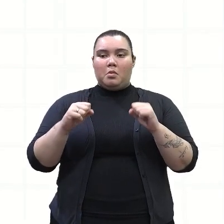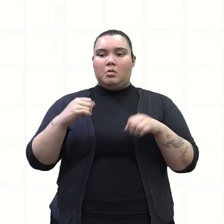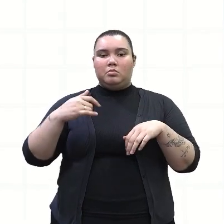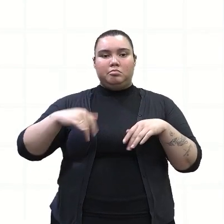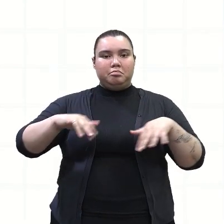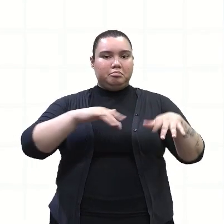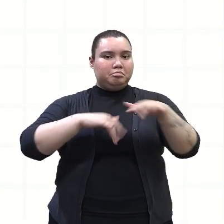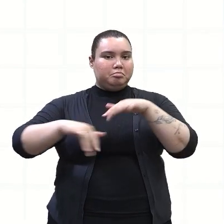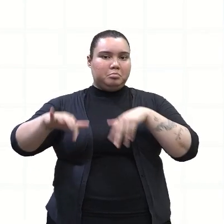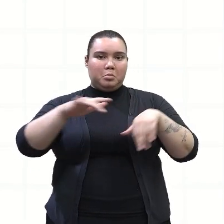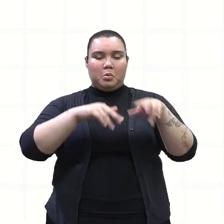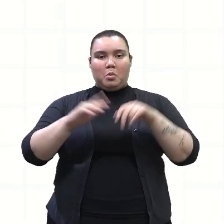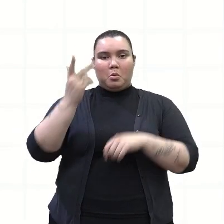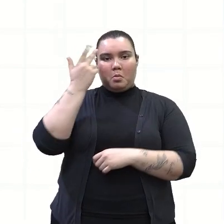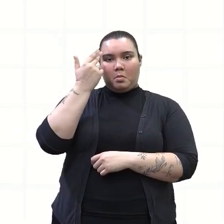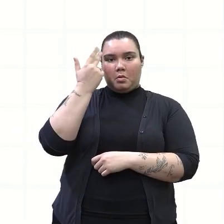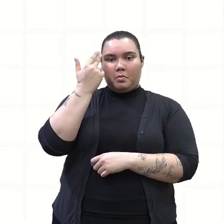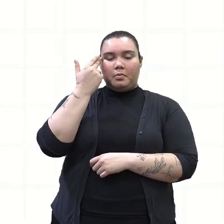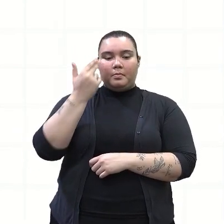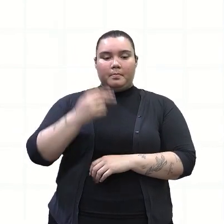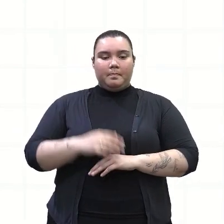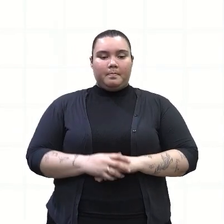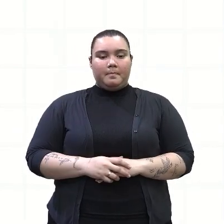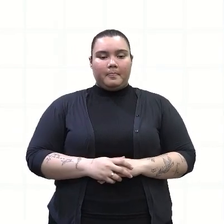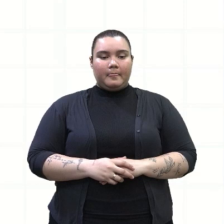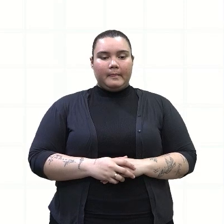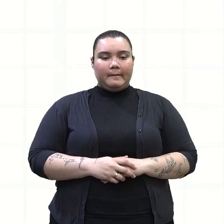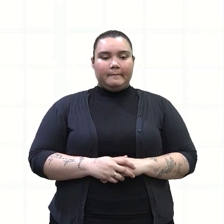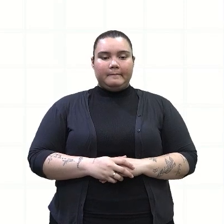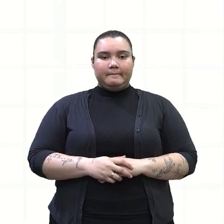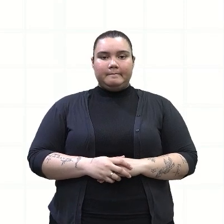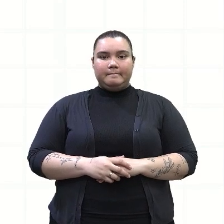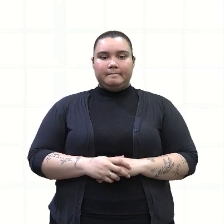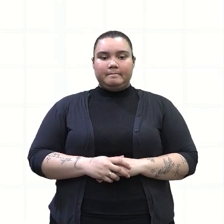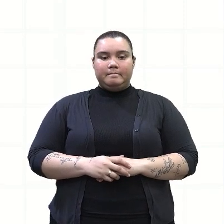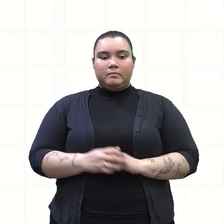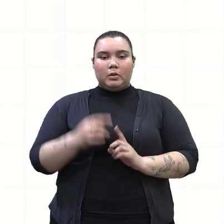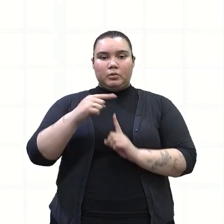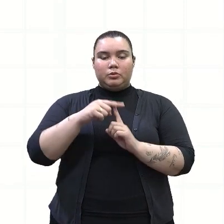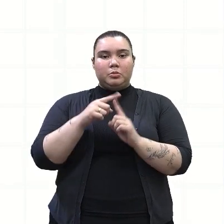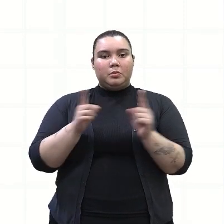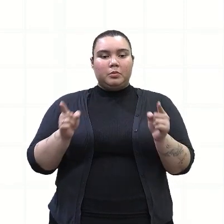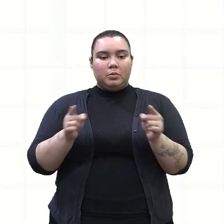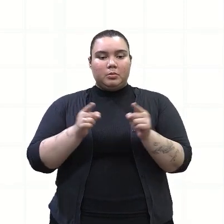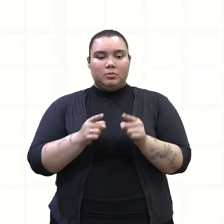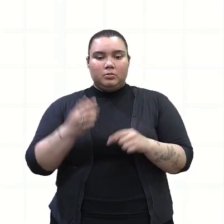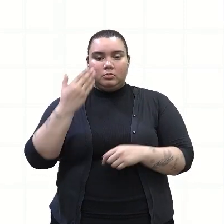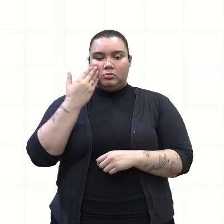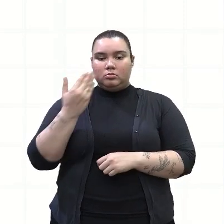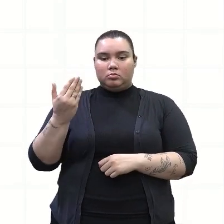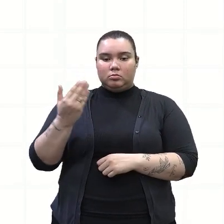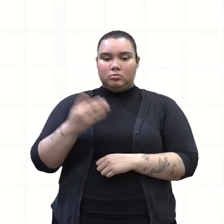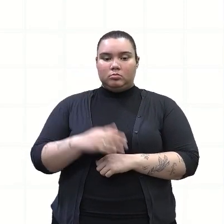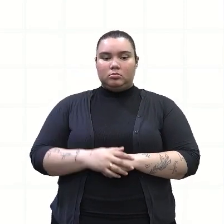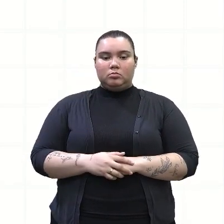go. Olha o verbo aqui no futuro, né? Na forma contraída. onde ele irá à caça de quê? For